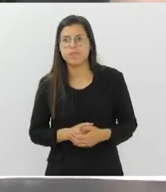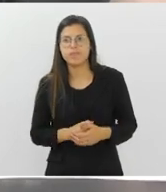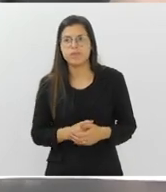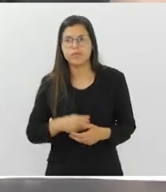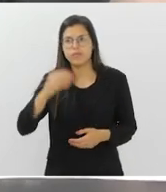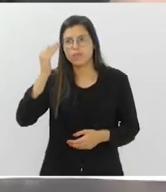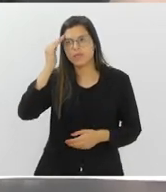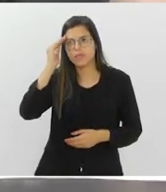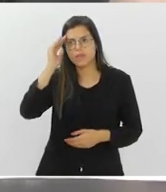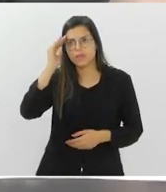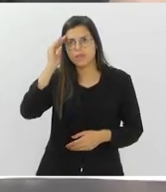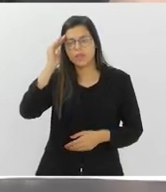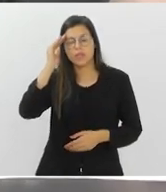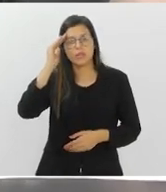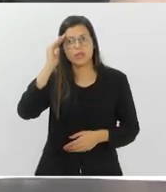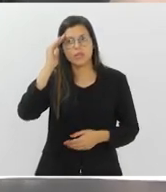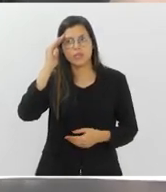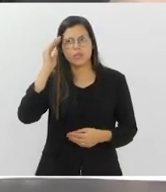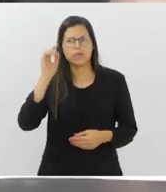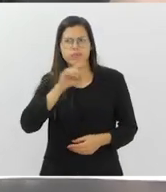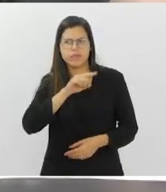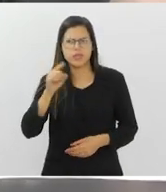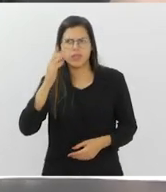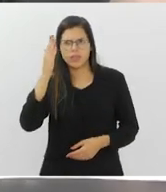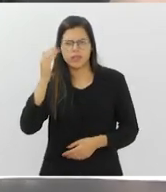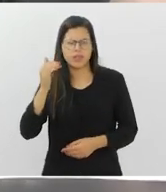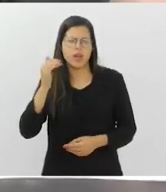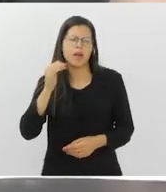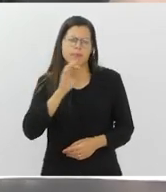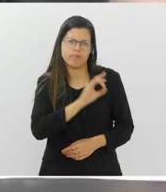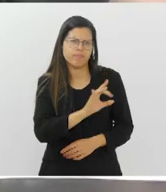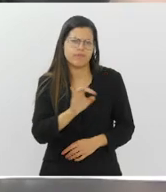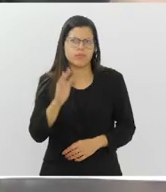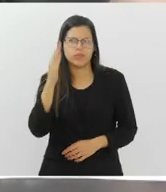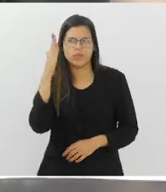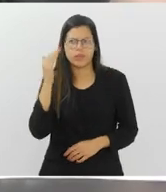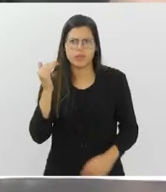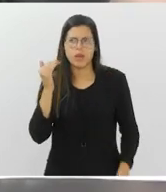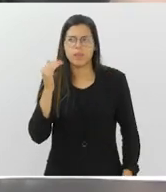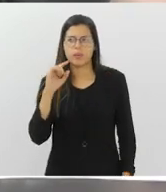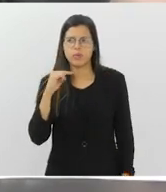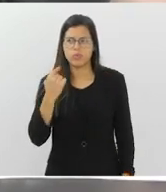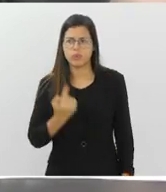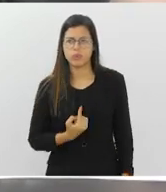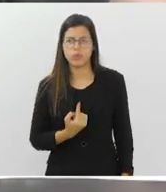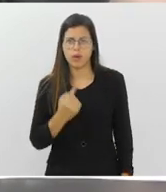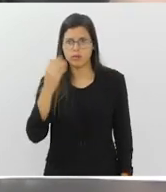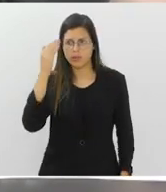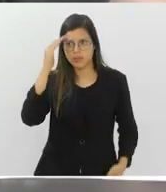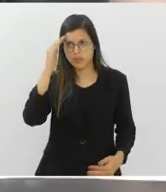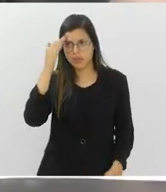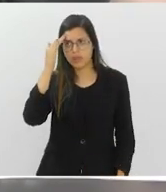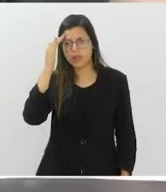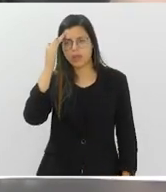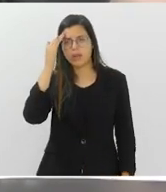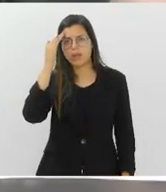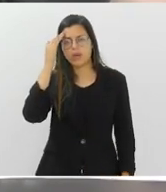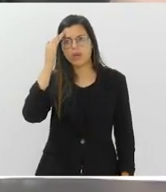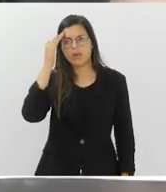entendo, vocês sabem, cada um de vocês sabe que, de fato, a gente entende e a gente quer